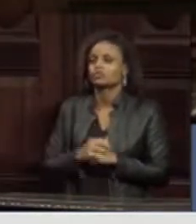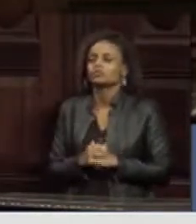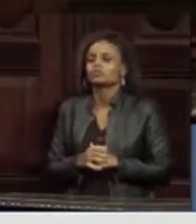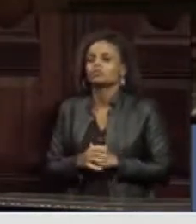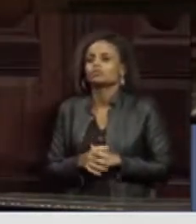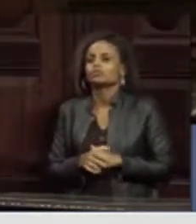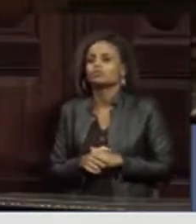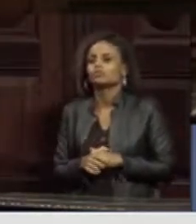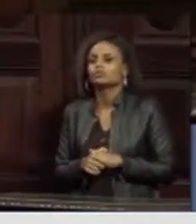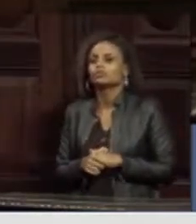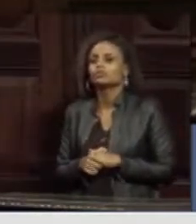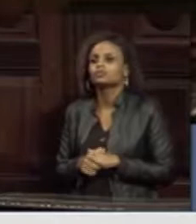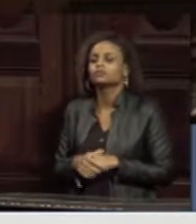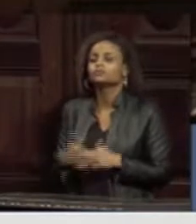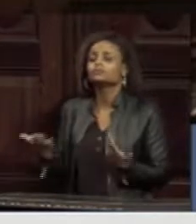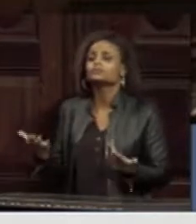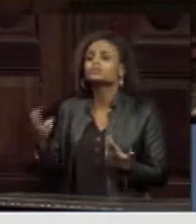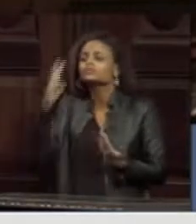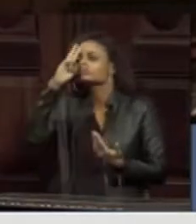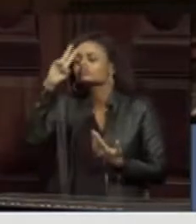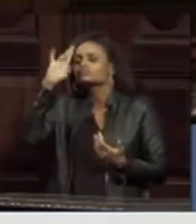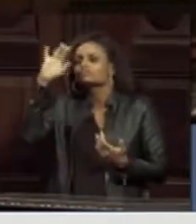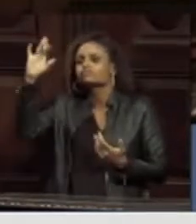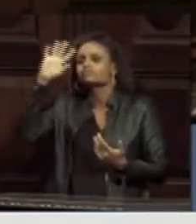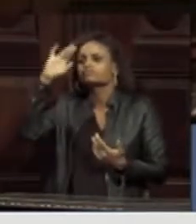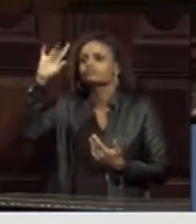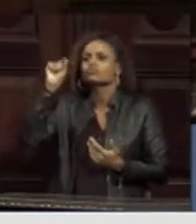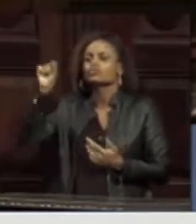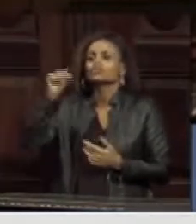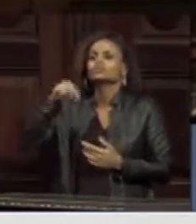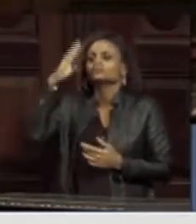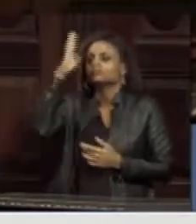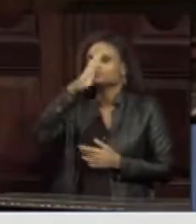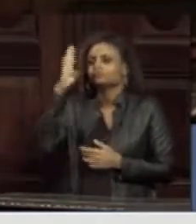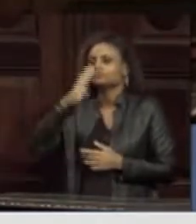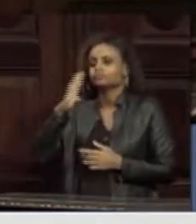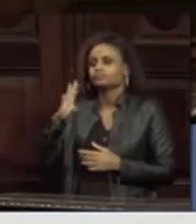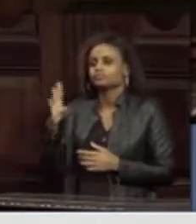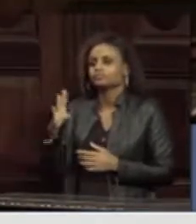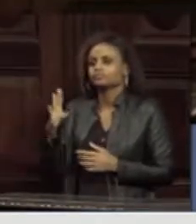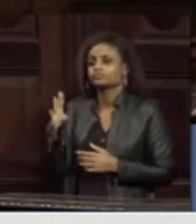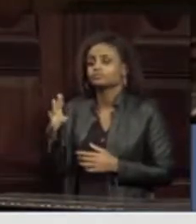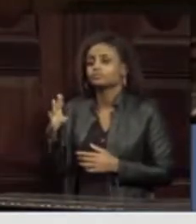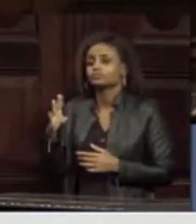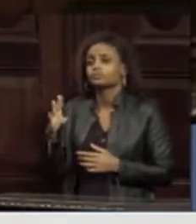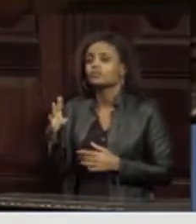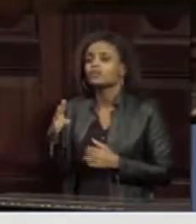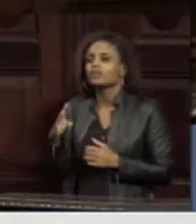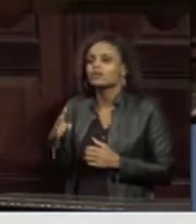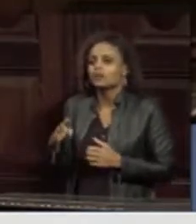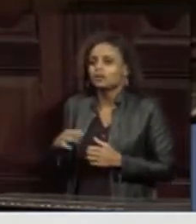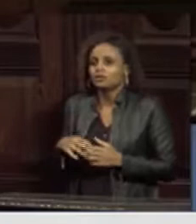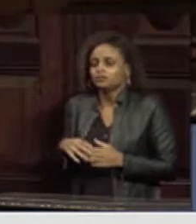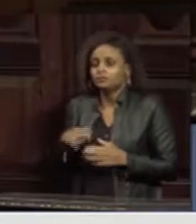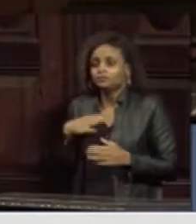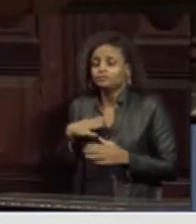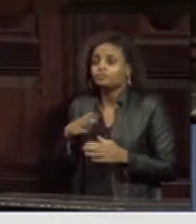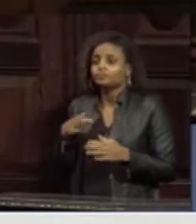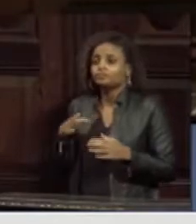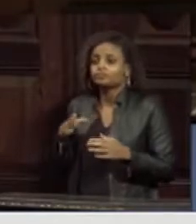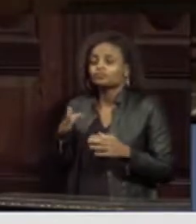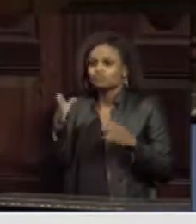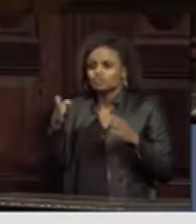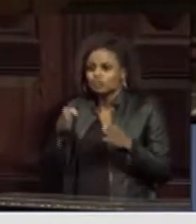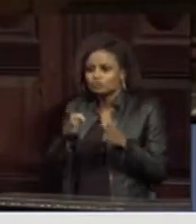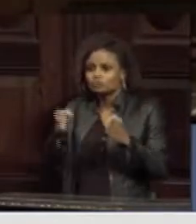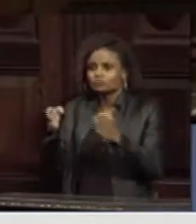depois, imaginava-se que o Brasil tinha tomado o rumo